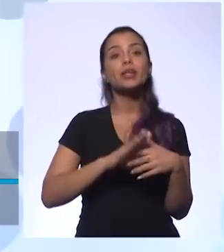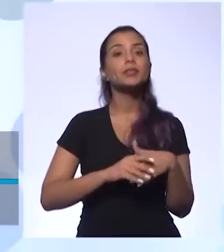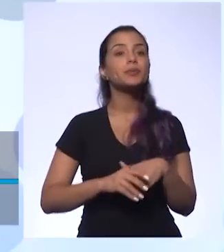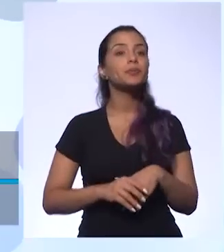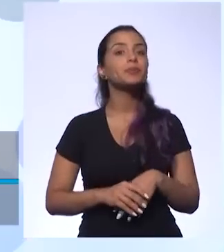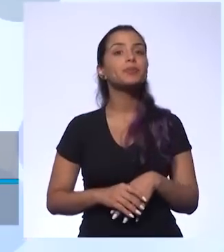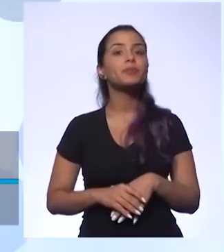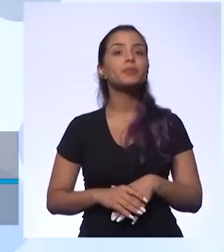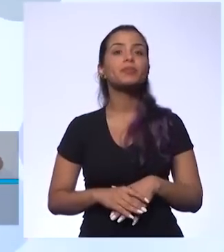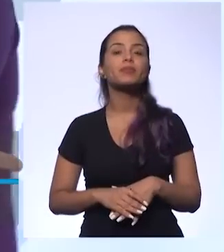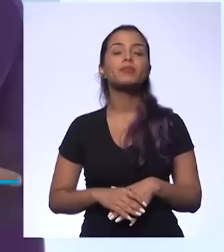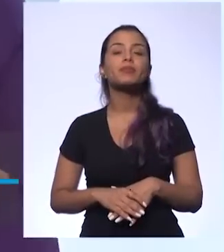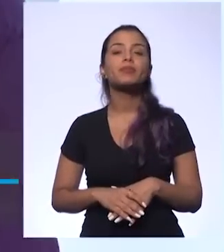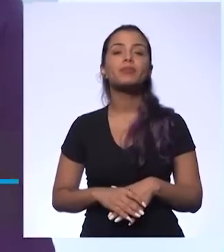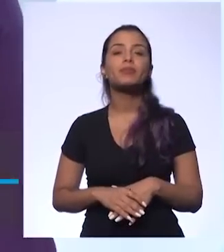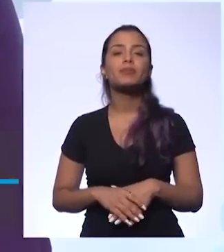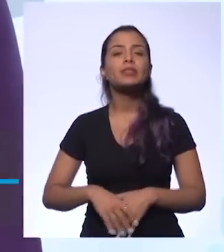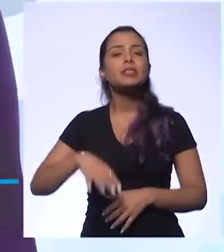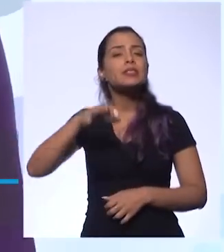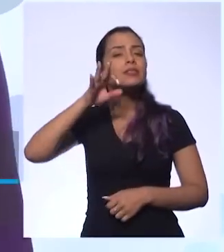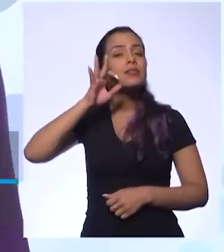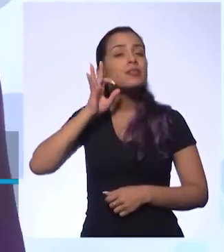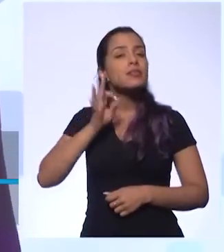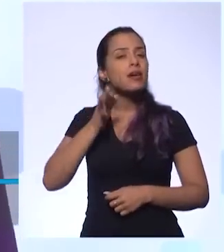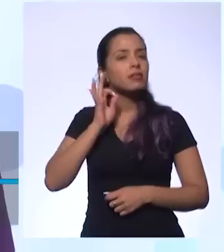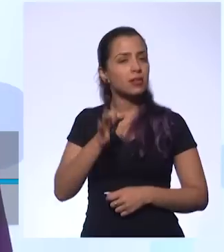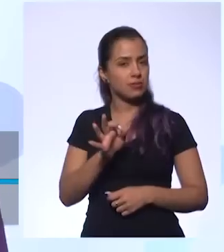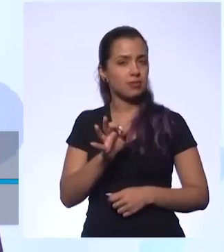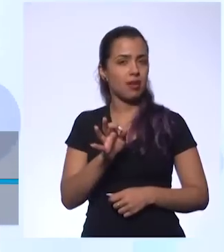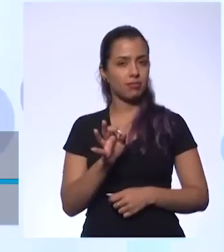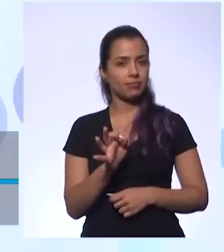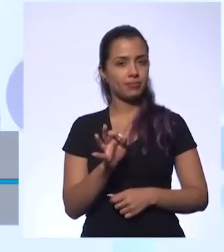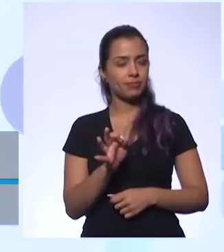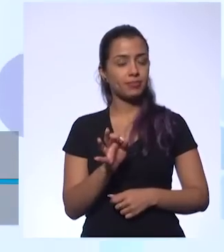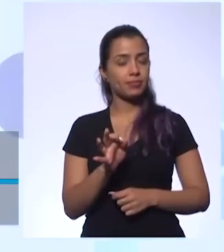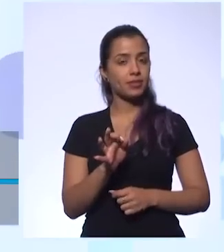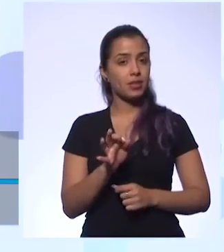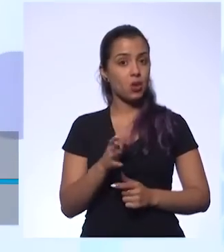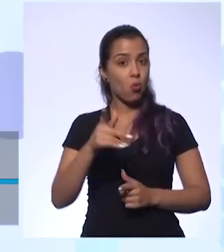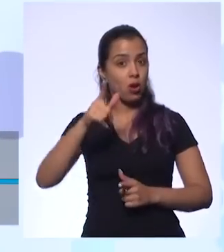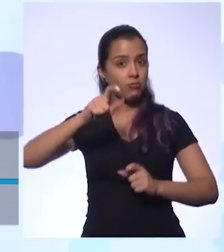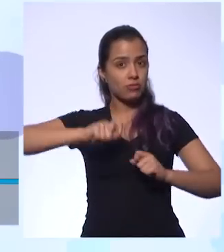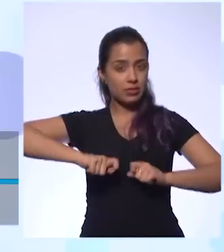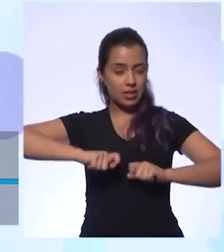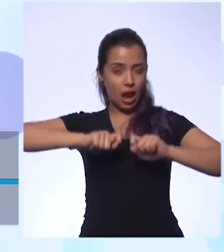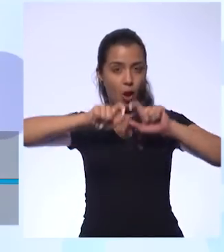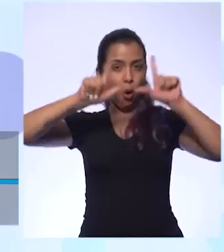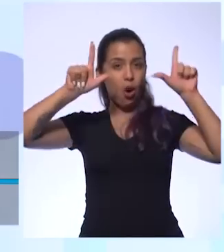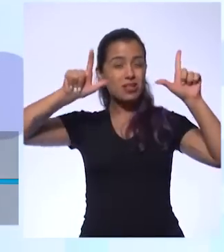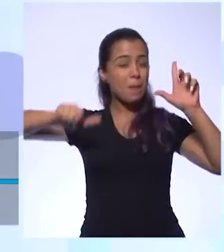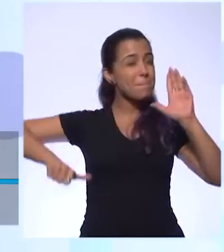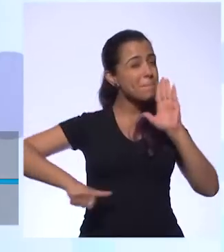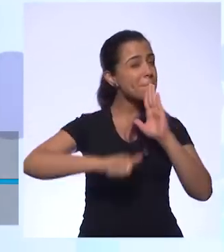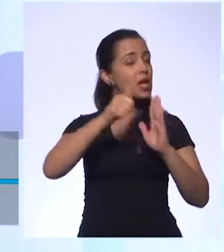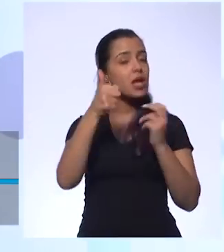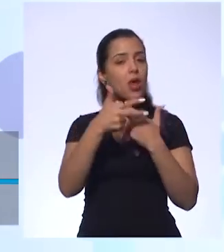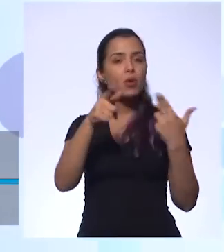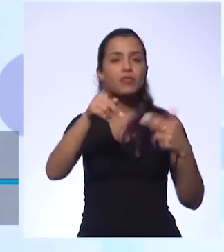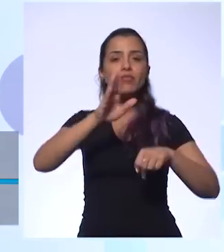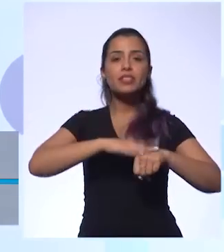quase certeza que ao acordar, a primeira coisa que tu faz é pegar o